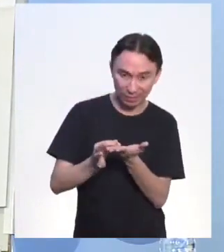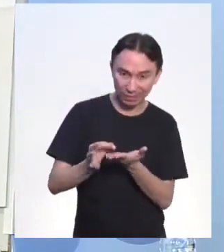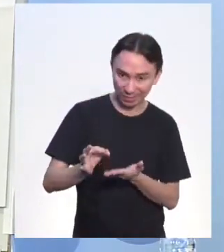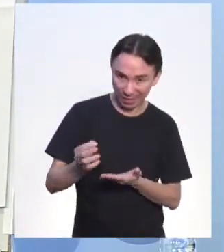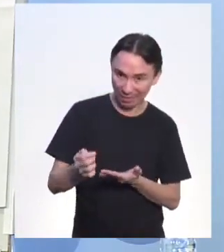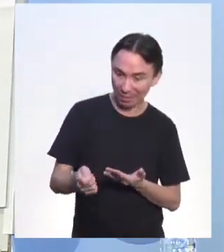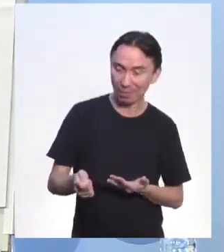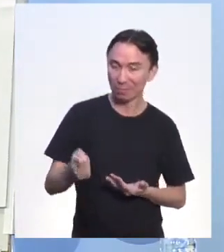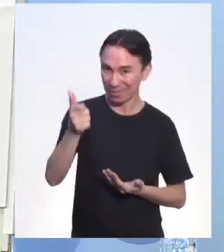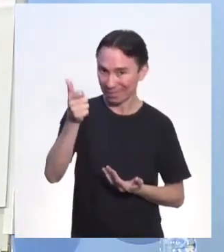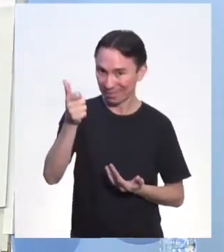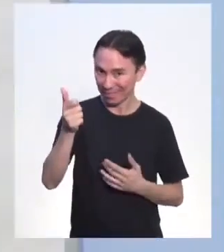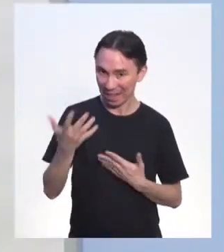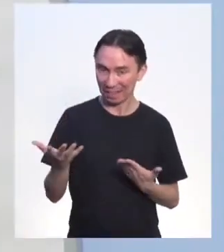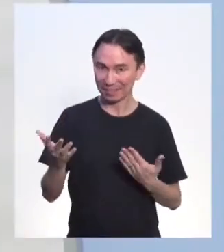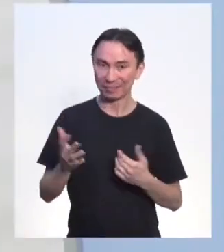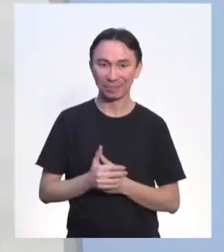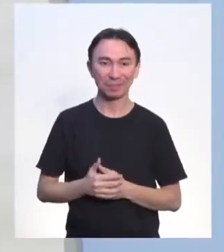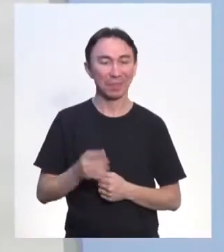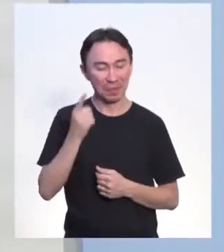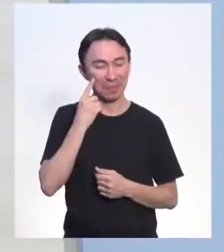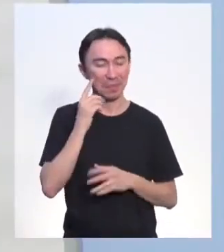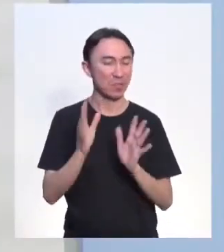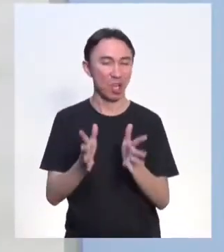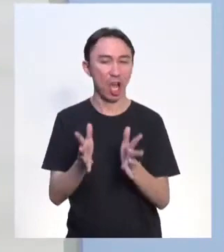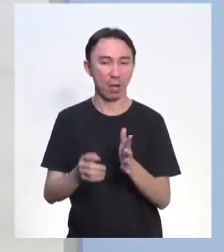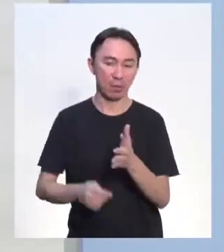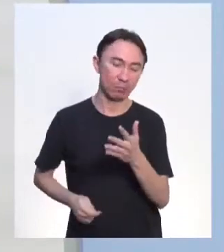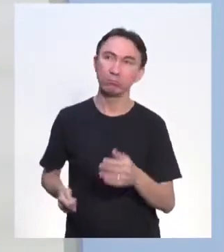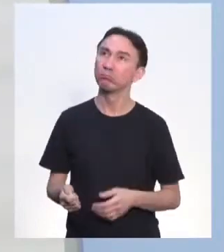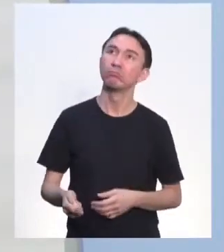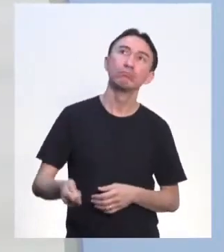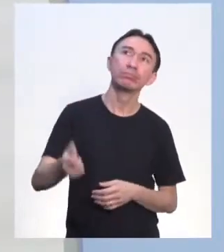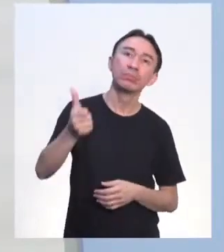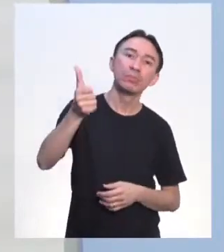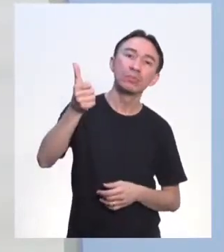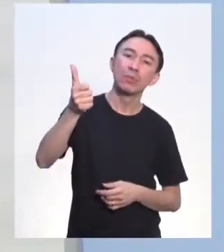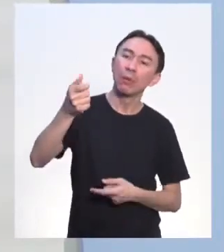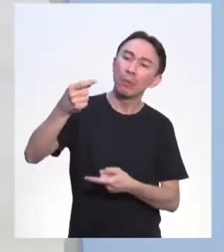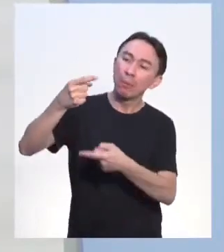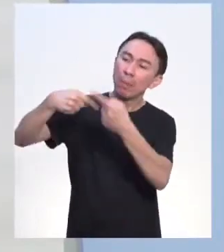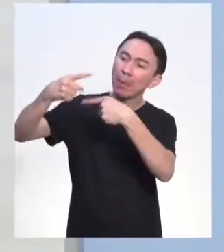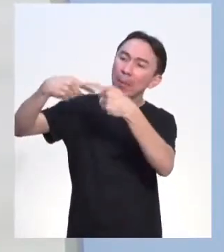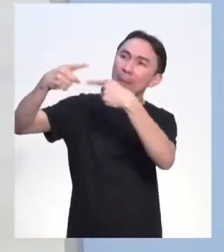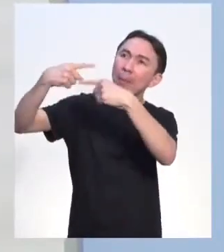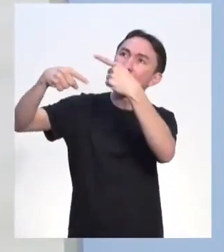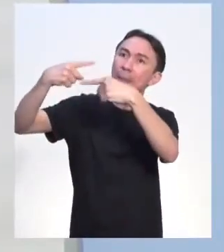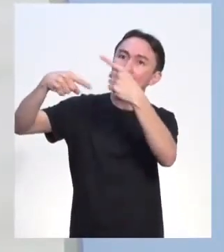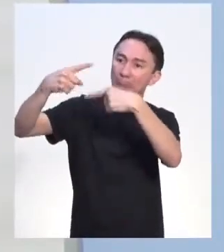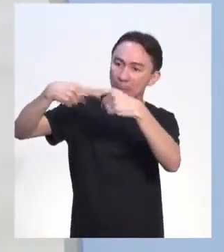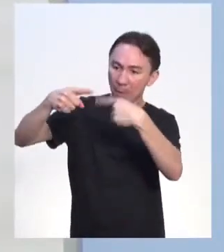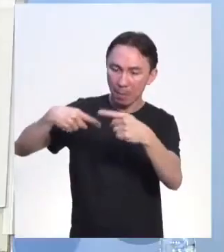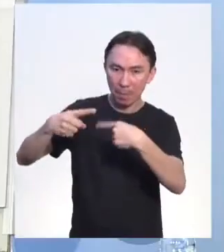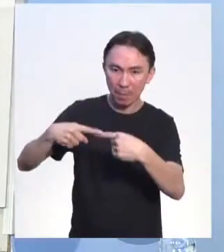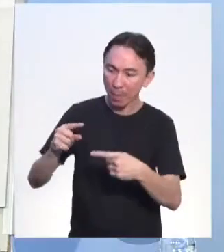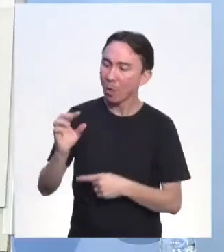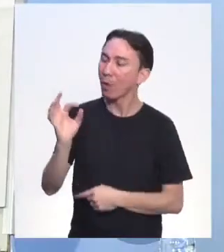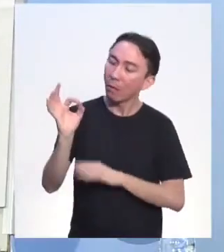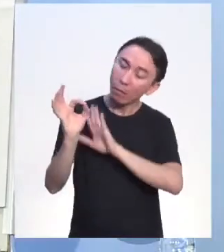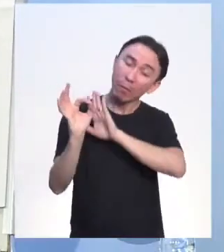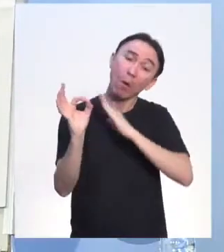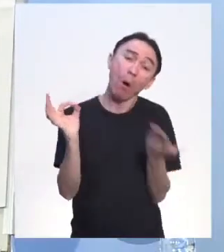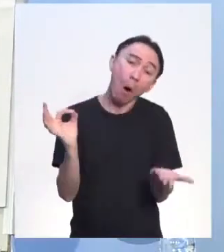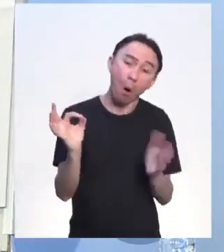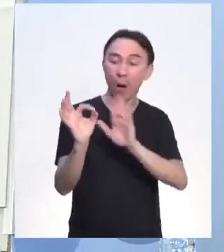moeda. Muito bem, a gente foi lá e lançou a moeda. Quando a gente lança a moeda, o que pode aparecer? Ou vai aparecer cara ou coroa. Como que a